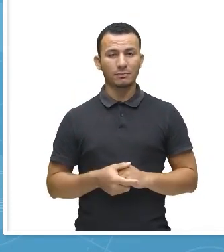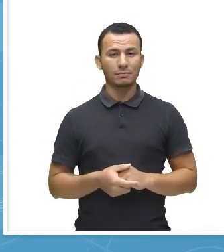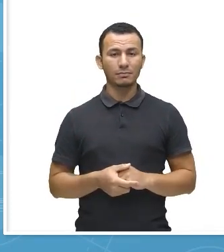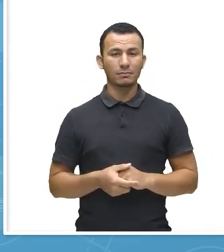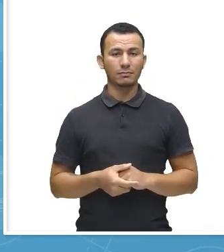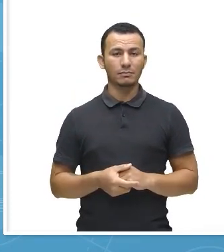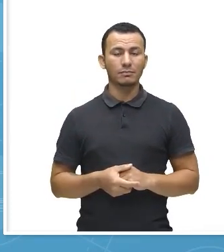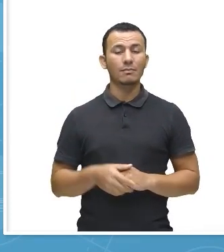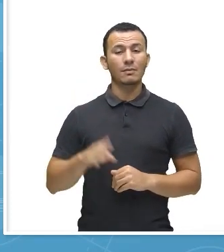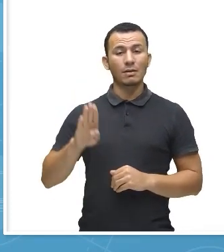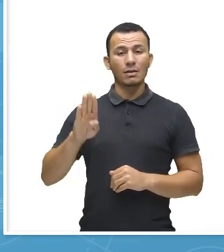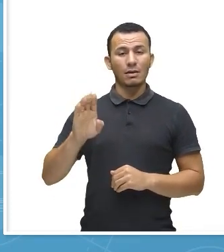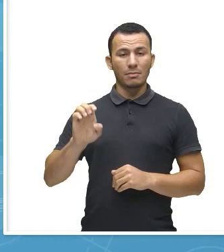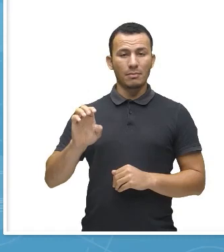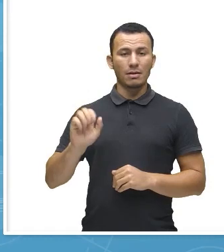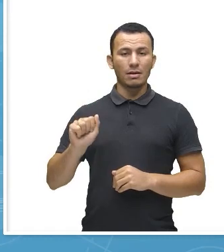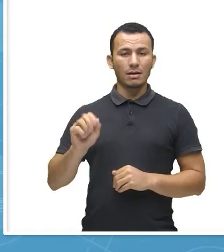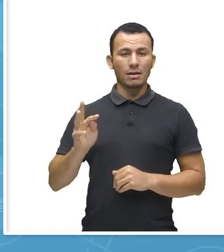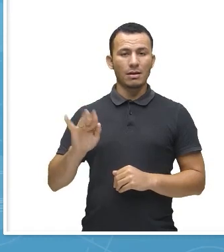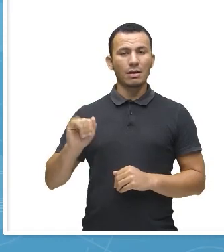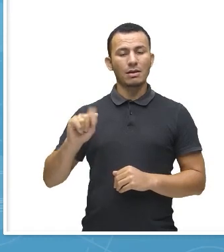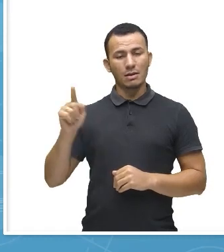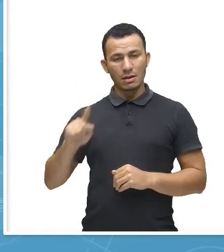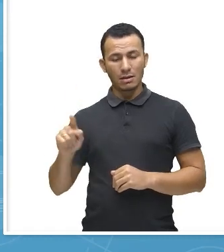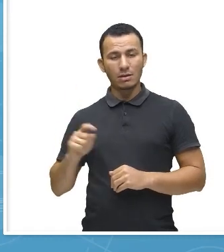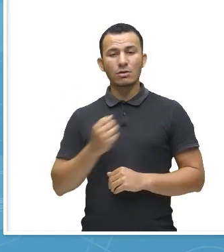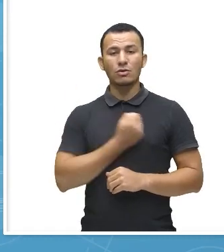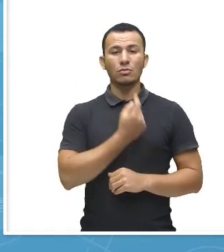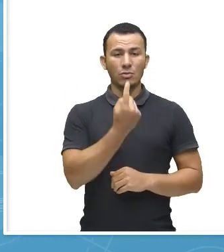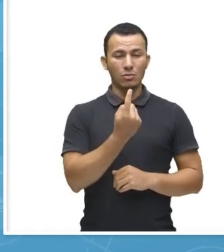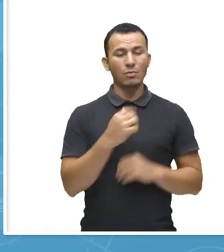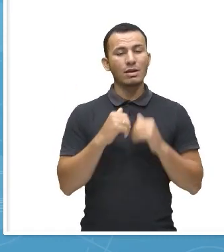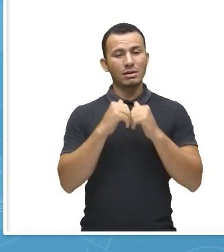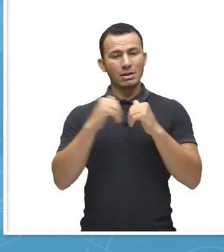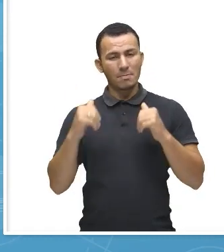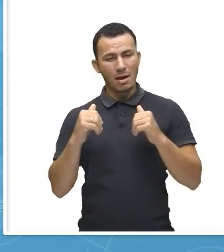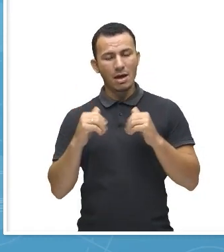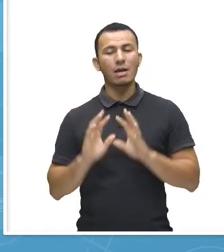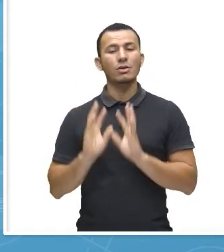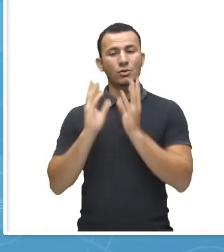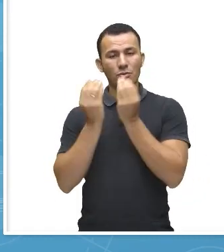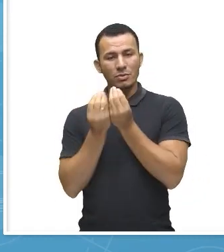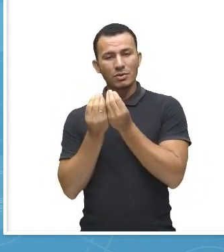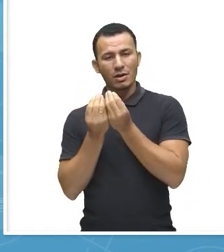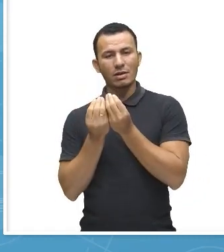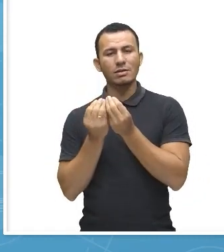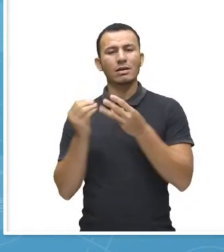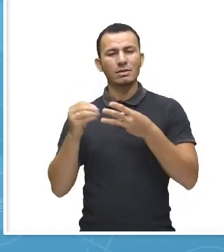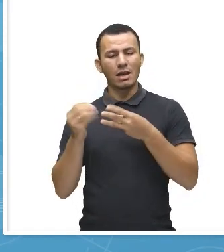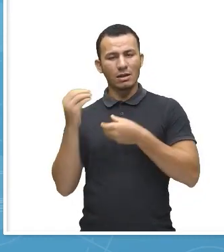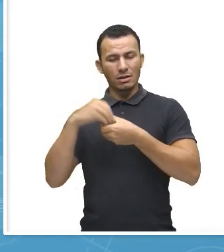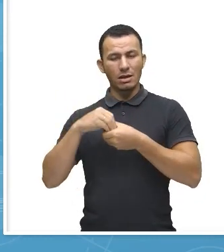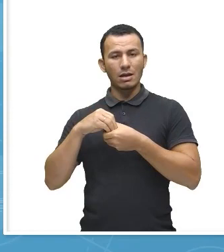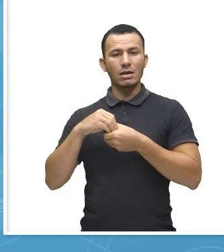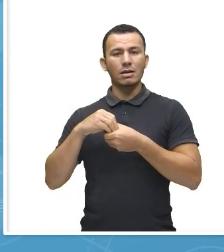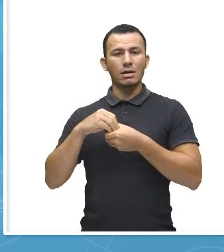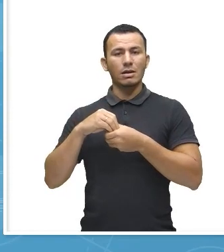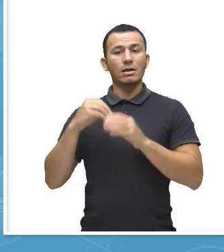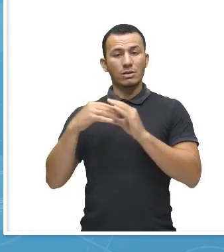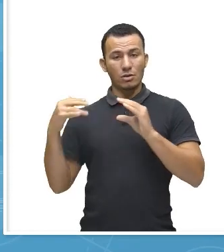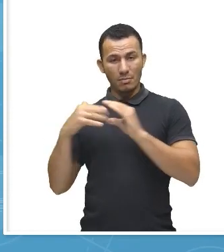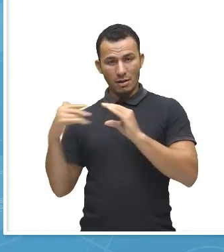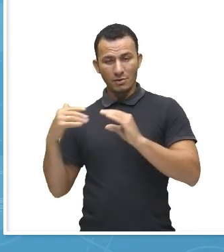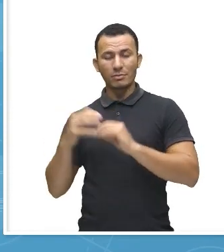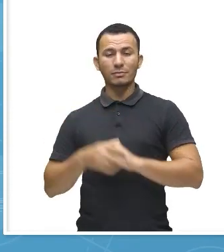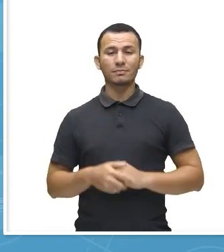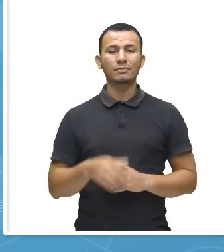A Beatriz respondeu aí questão 1, separada, substância intercelular e o citoplasma. Mais outra resposta